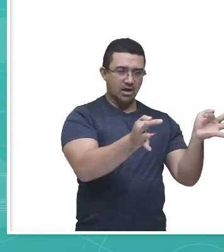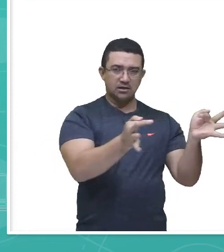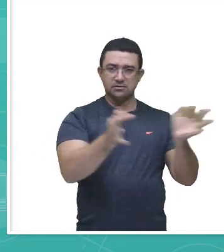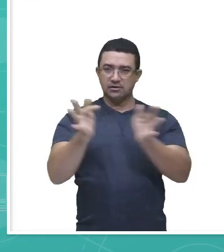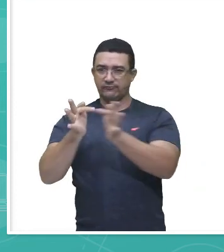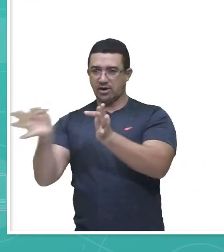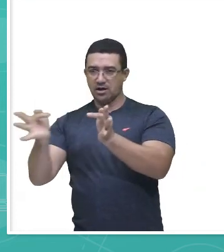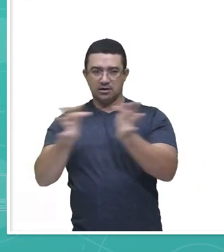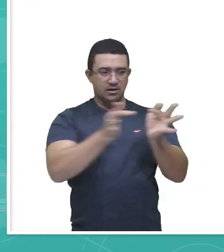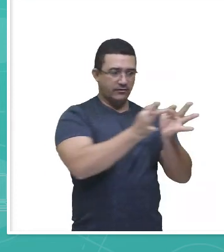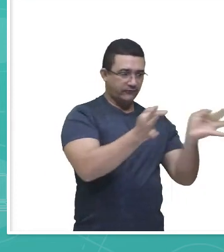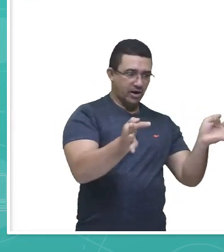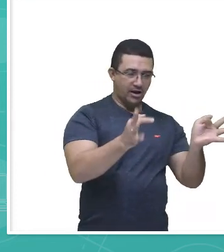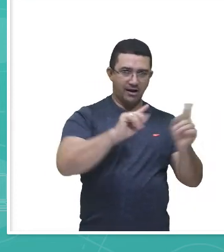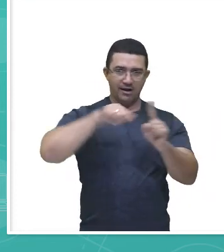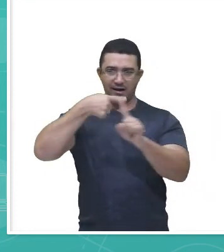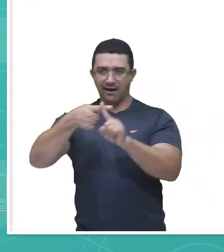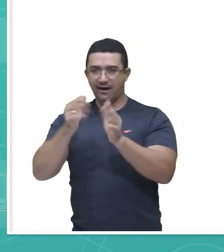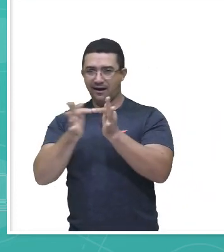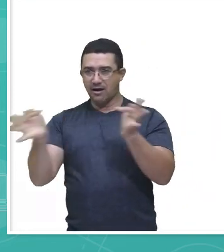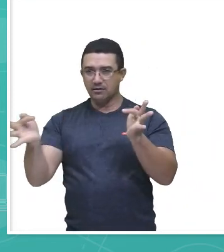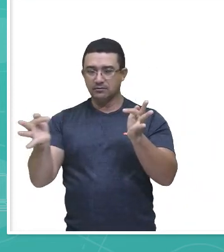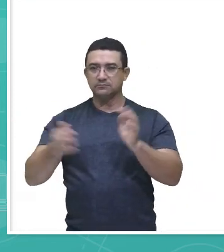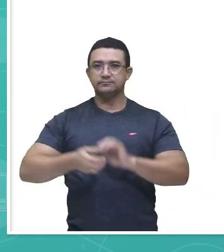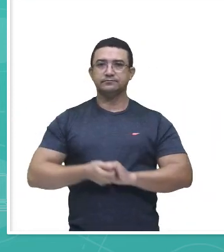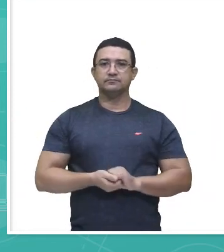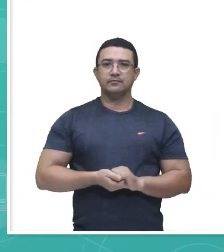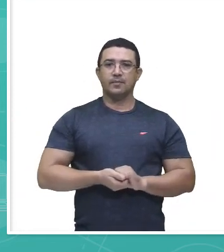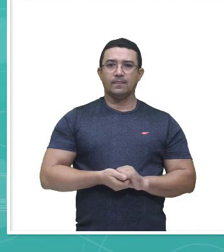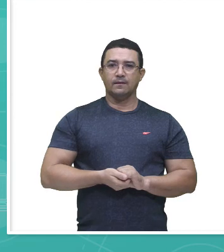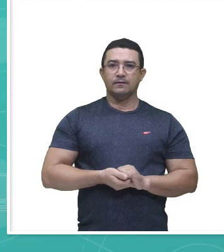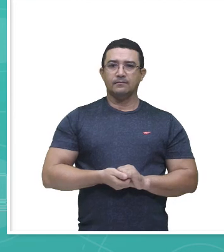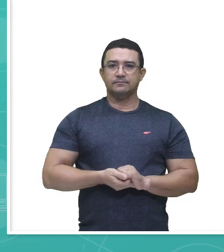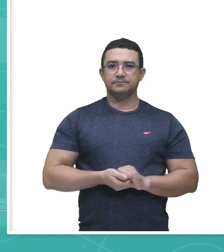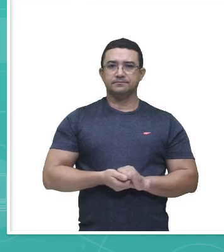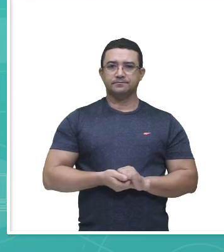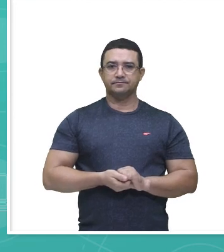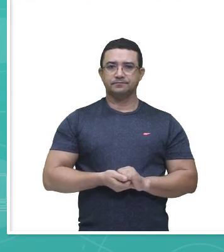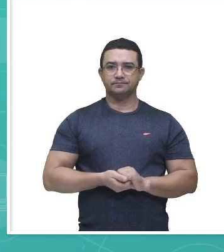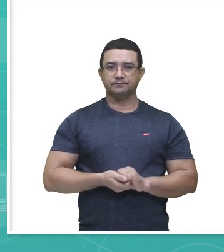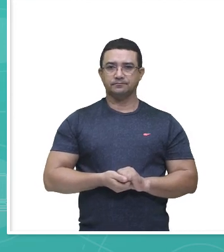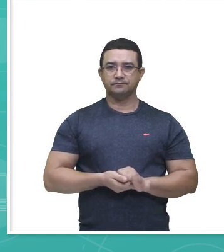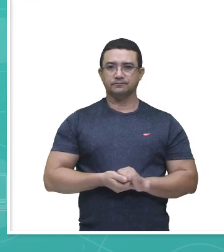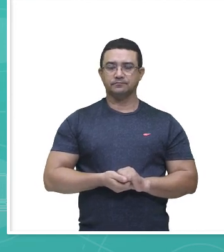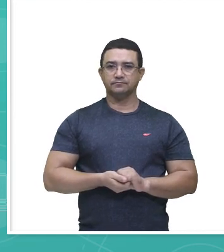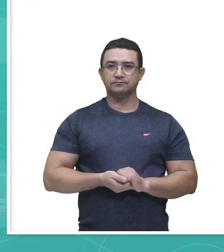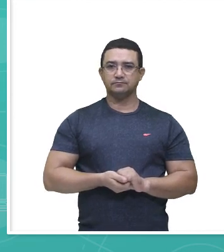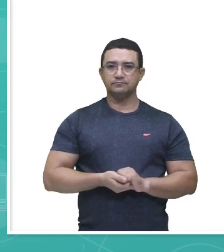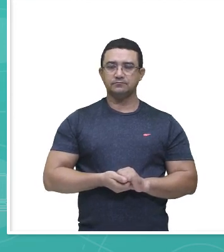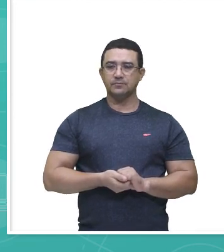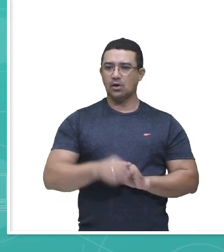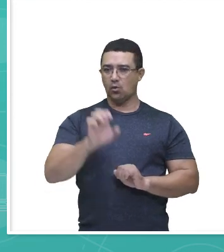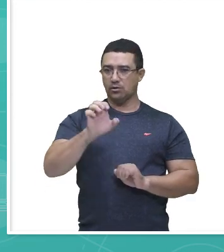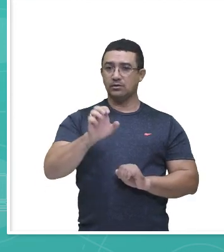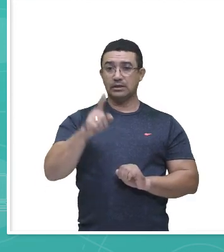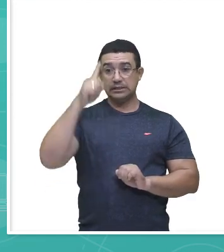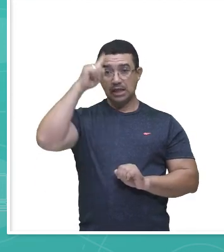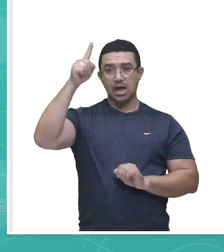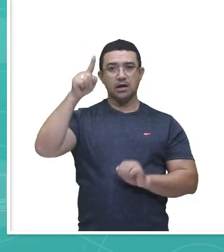foi passear e também, né, por isso dessa ideia de soma de